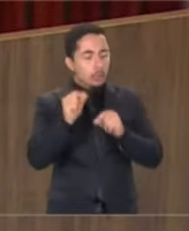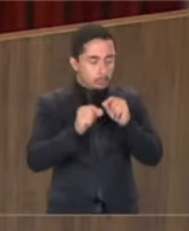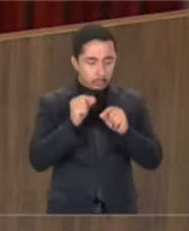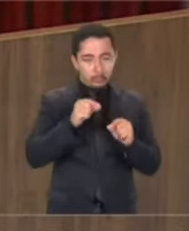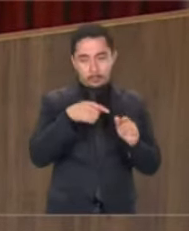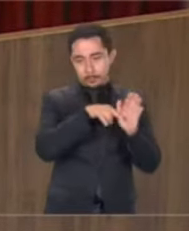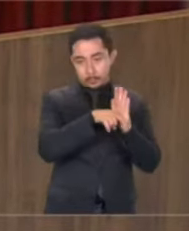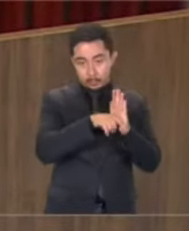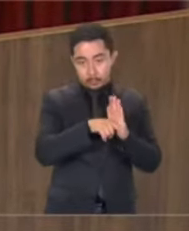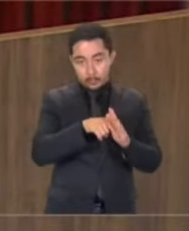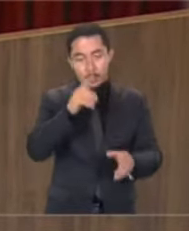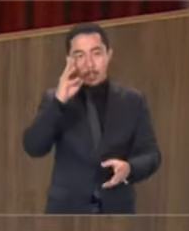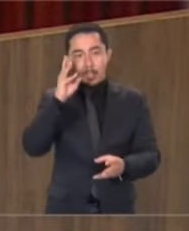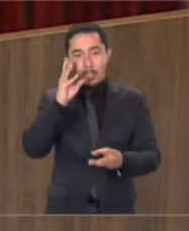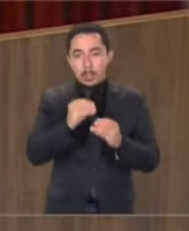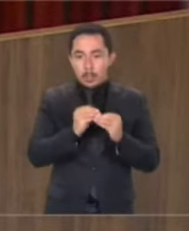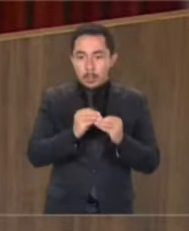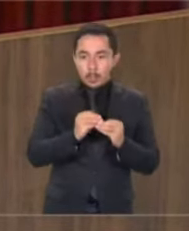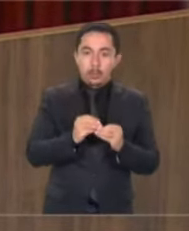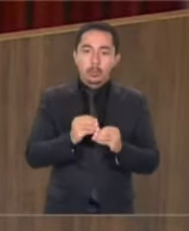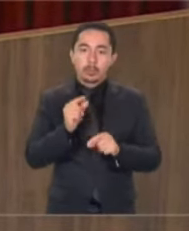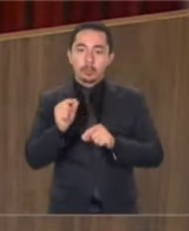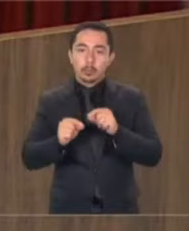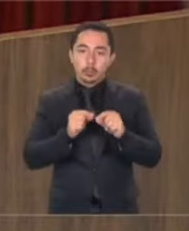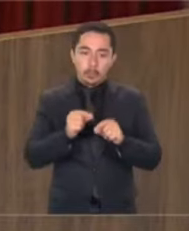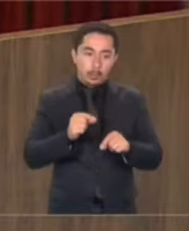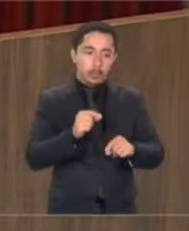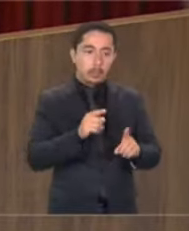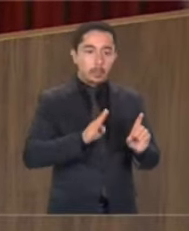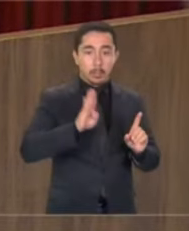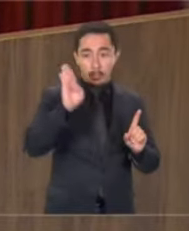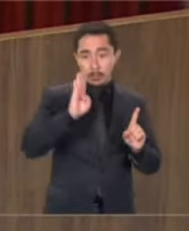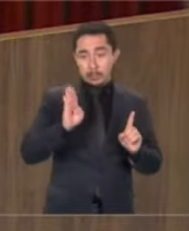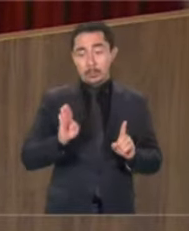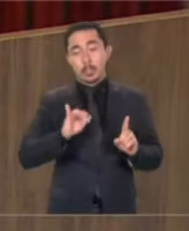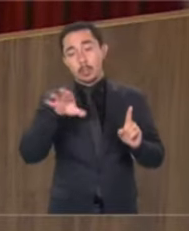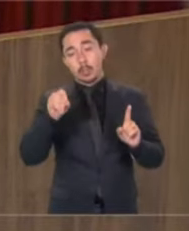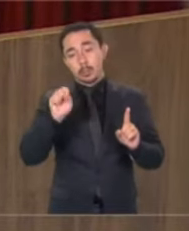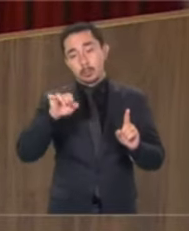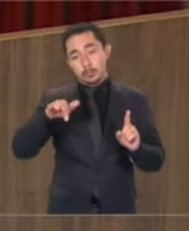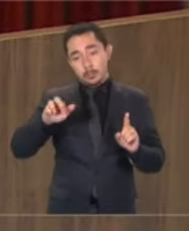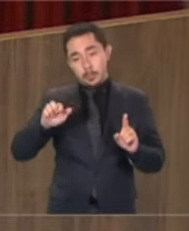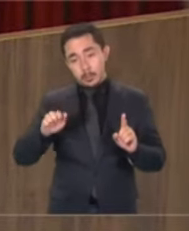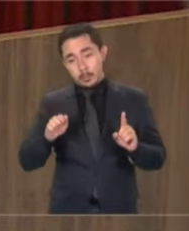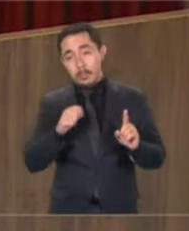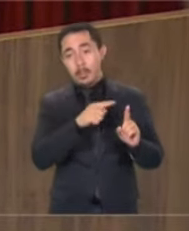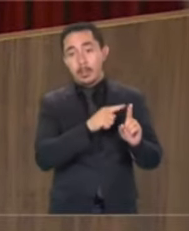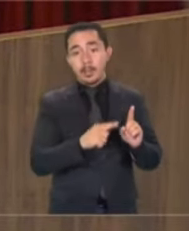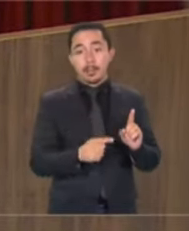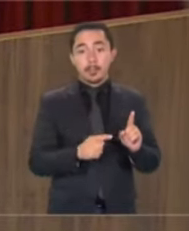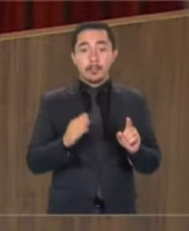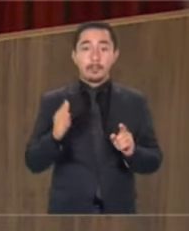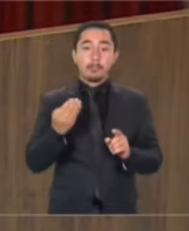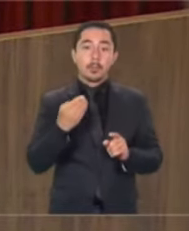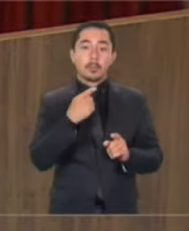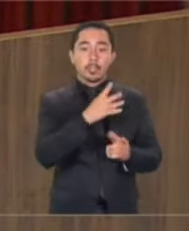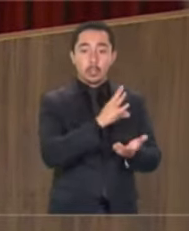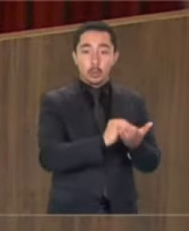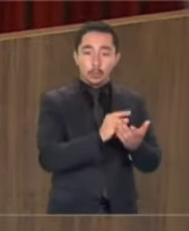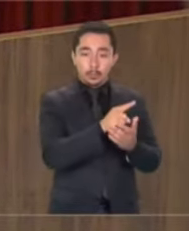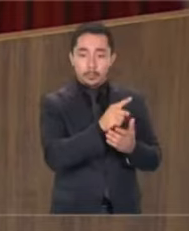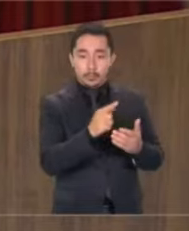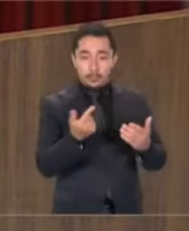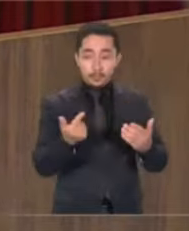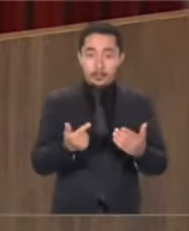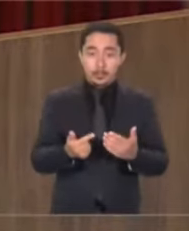PDT registrou a candidata Josimara do Nascimento com o intuito de fraudar o preenchimento da cota de gênero em